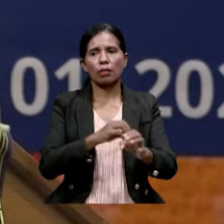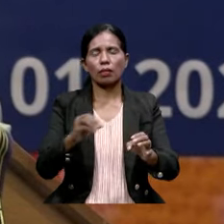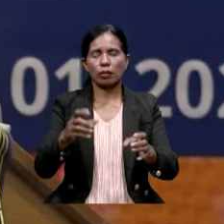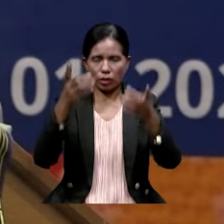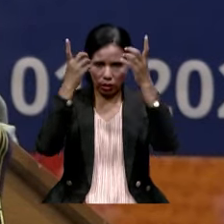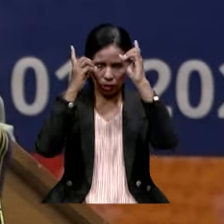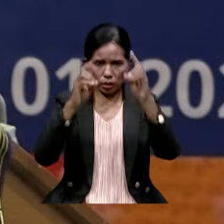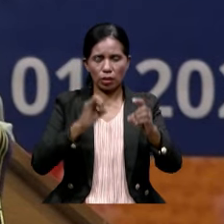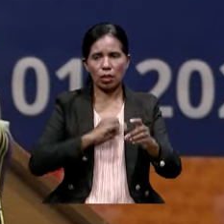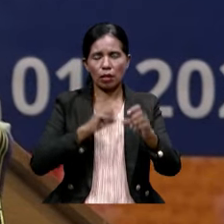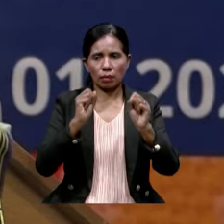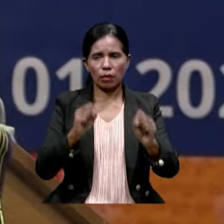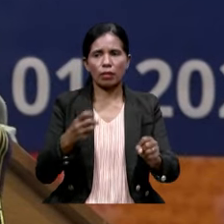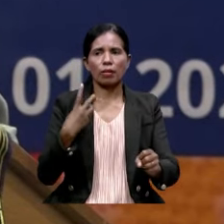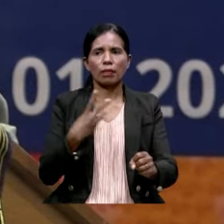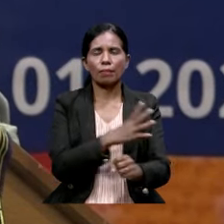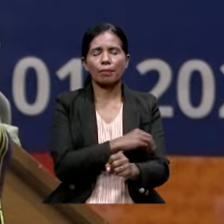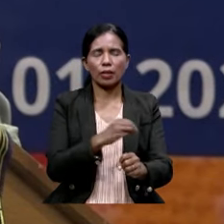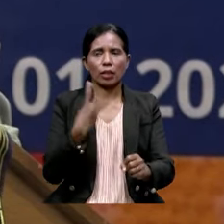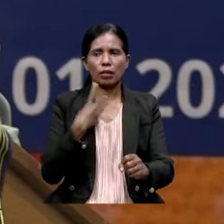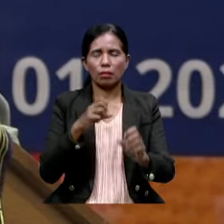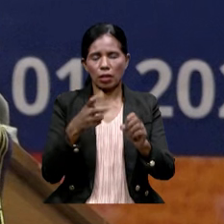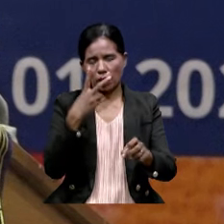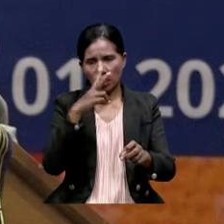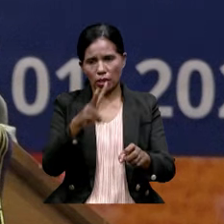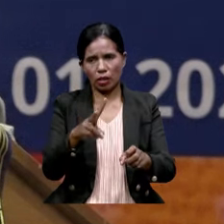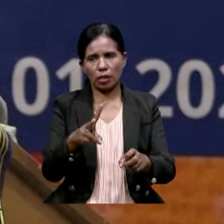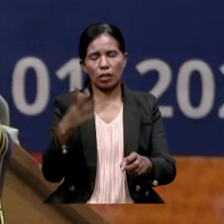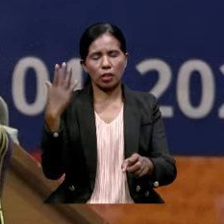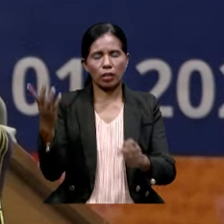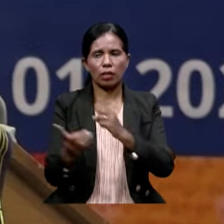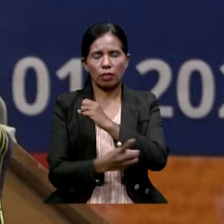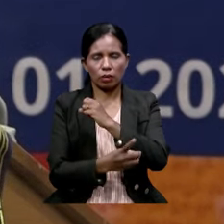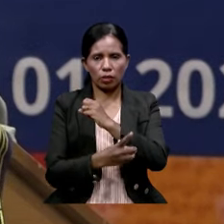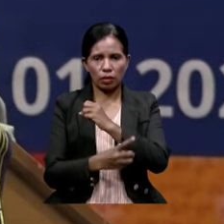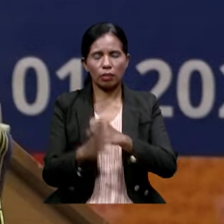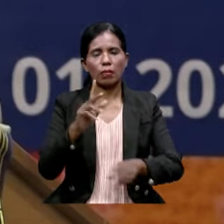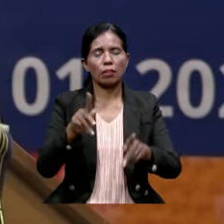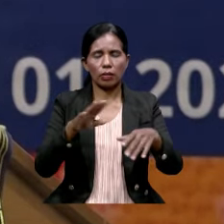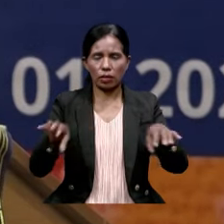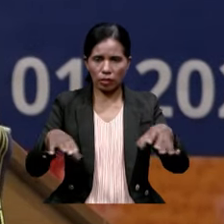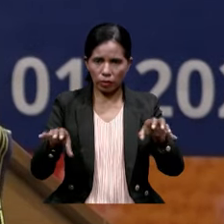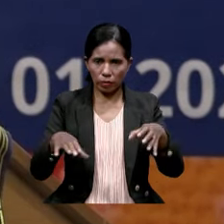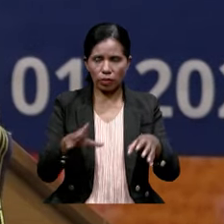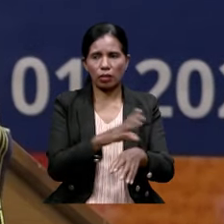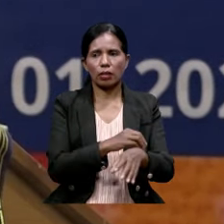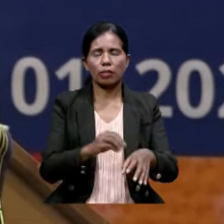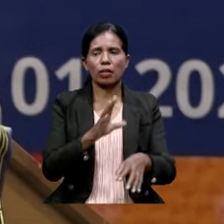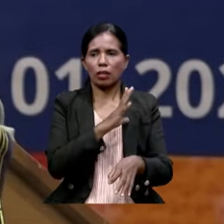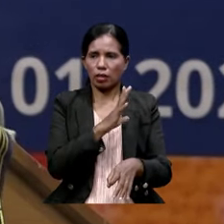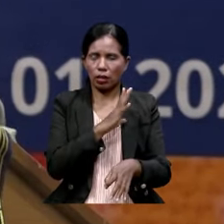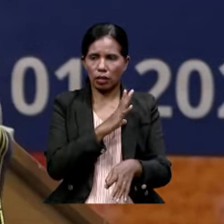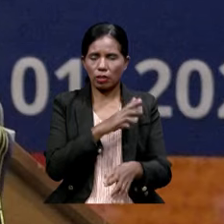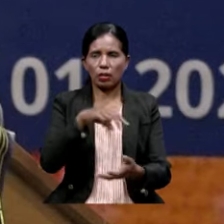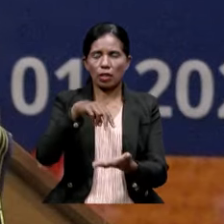também temporariamente resolve de dar com as questões valo e a área de disciplina das profissões de ambiente, enquanto em ordem de ainda depois